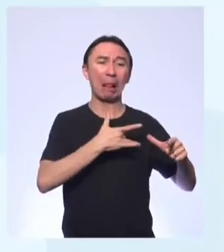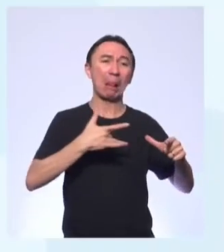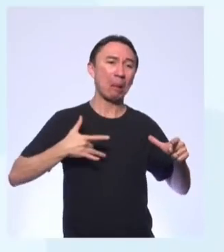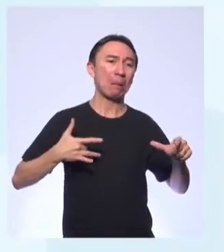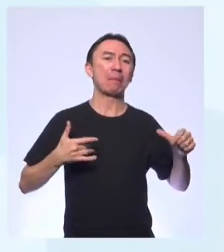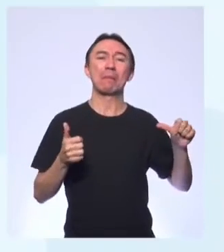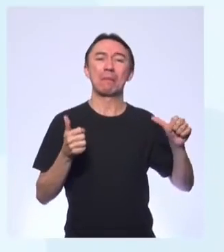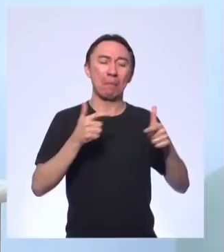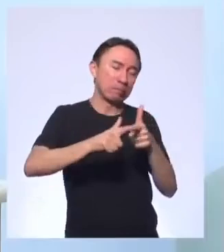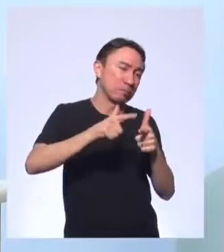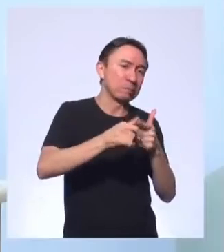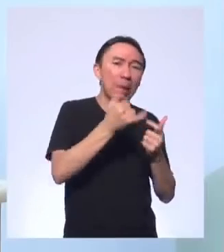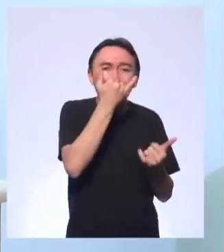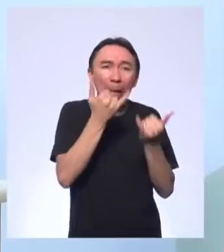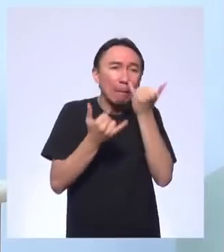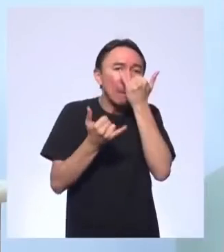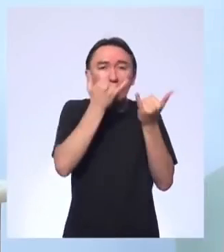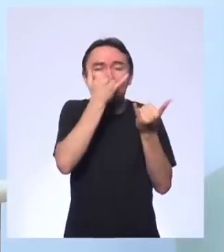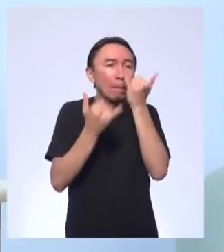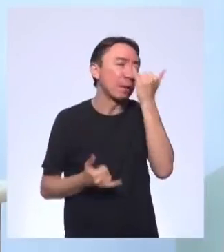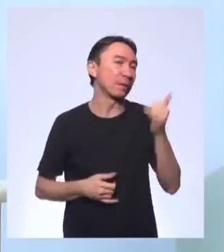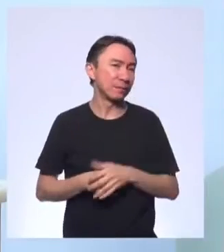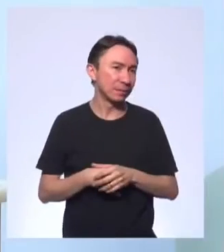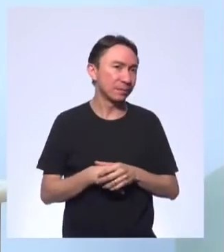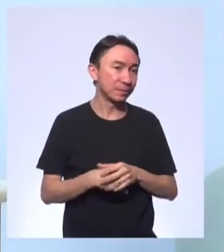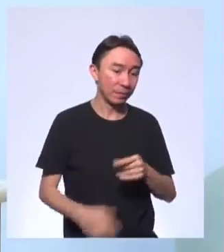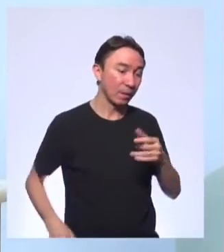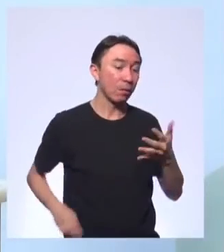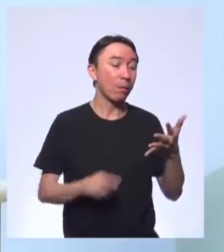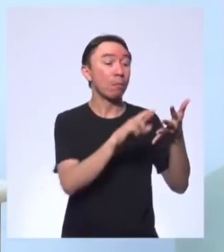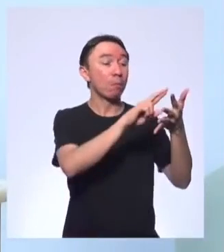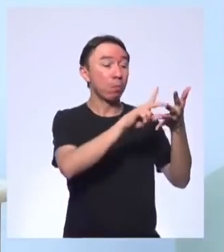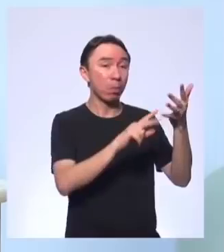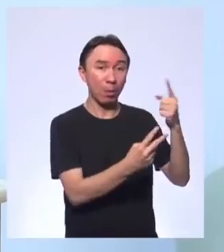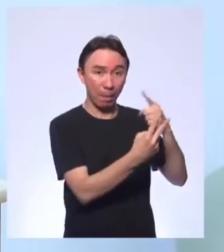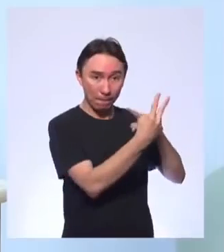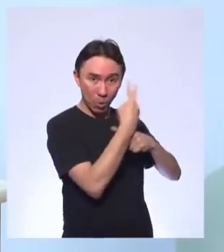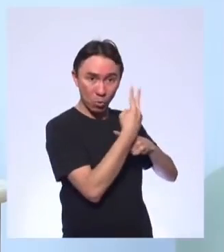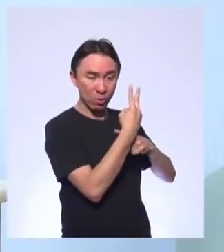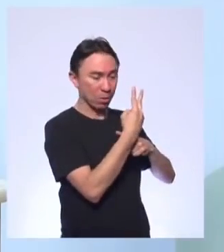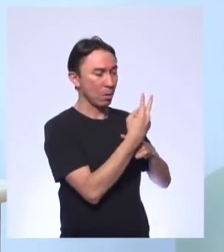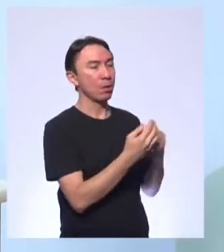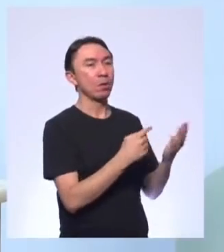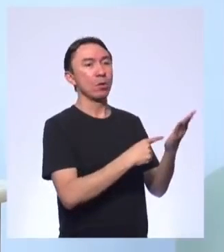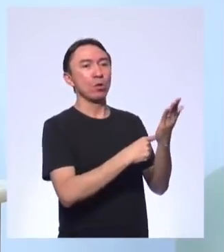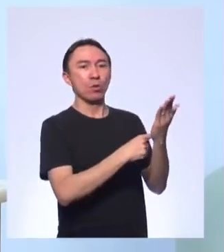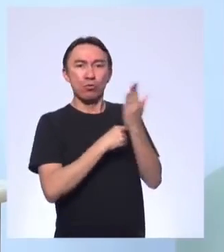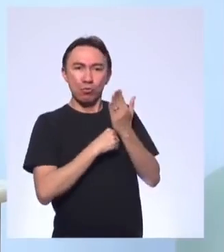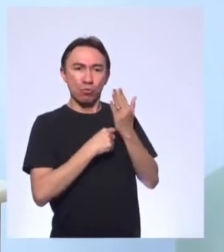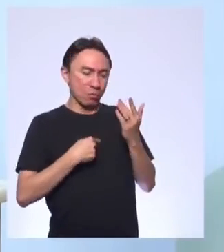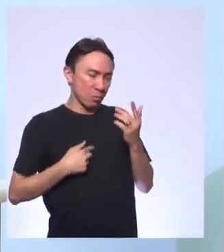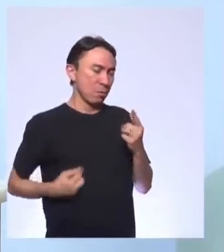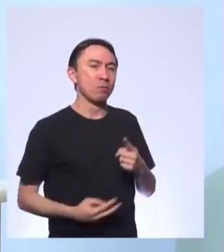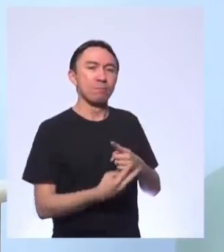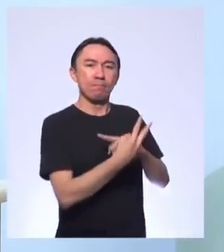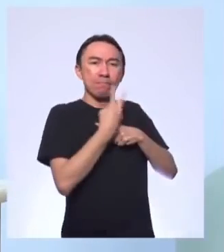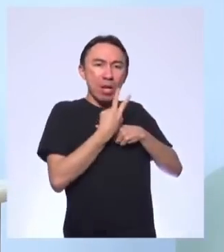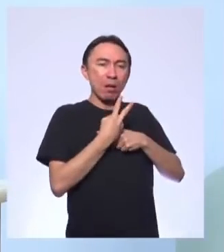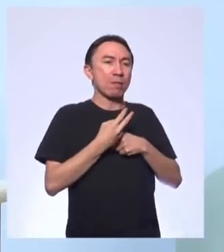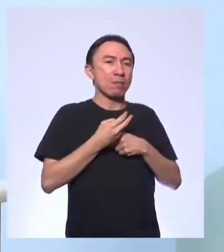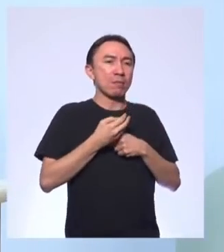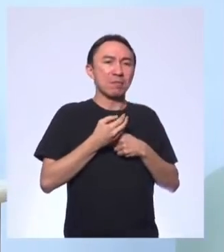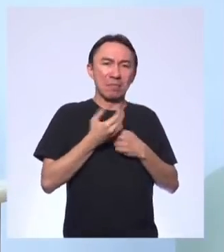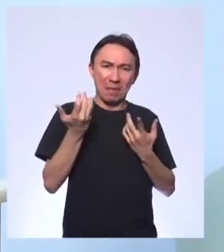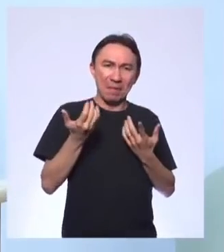Então, o fator de proteção ele vai fazer com que a gente se proteja, né, que a gente tenha um